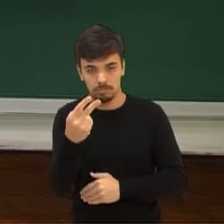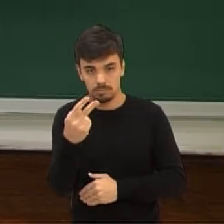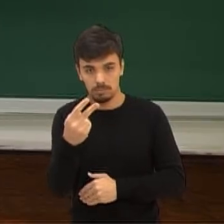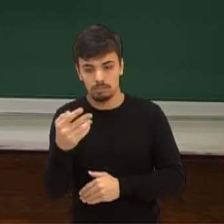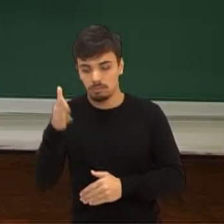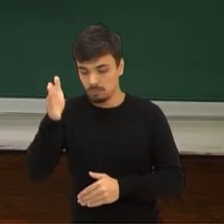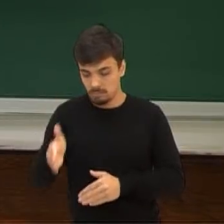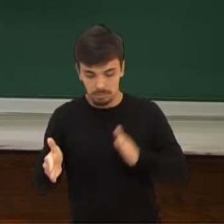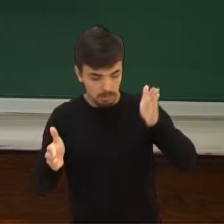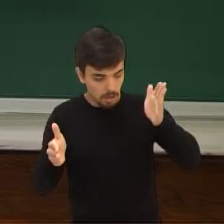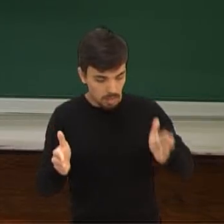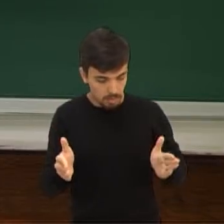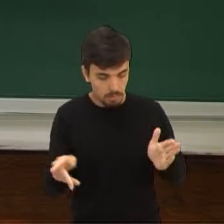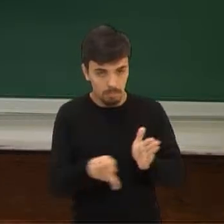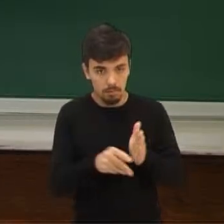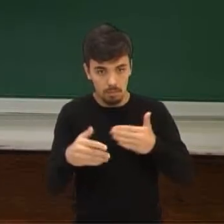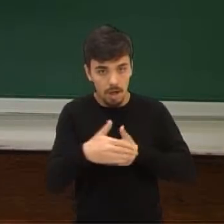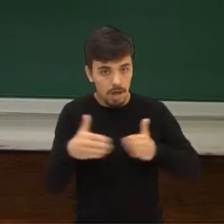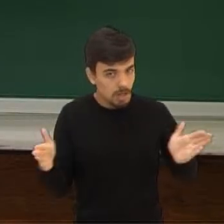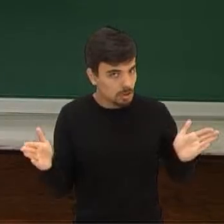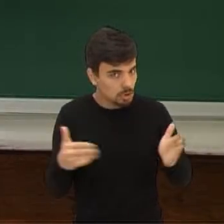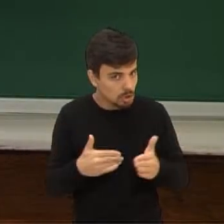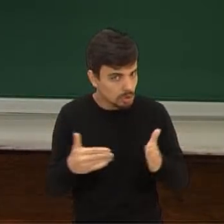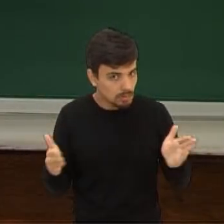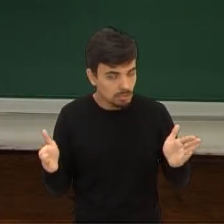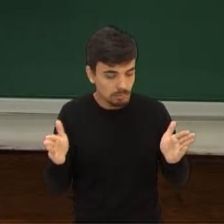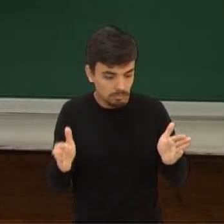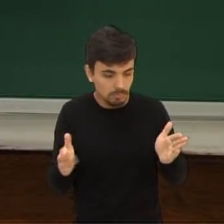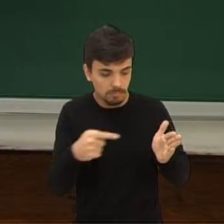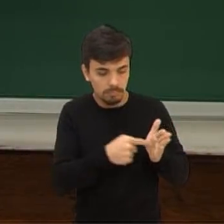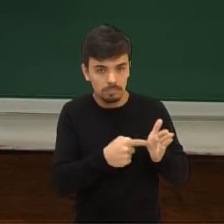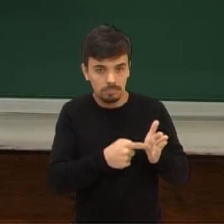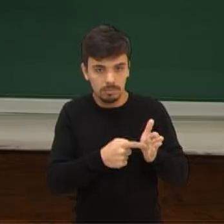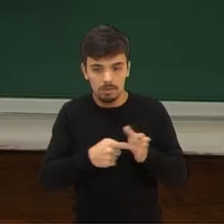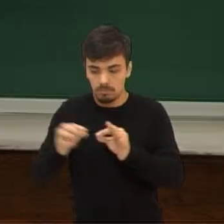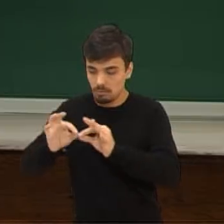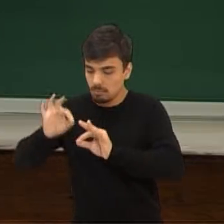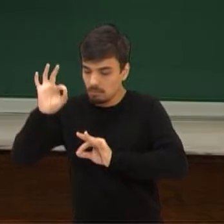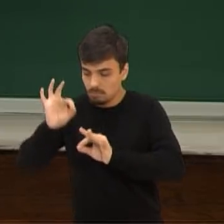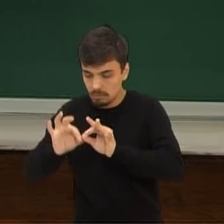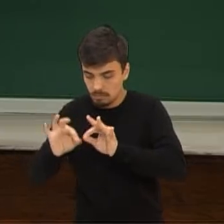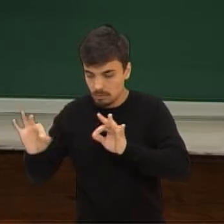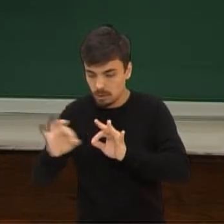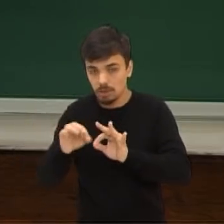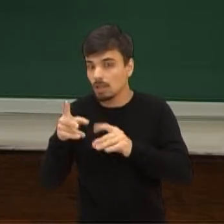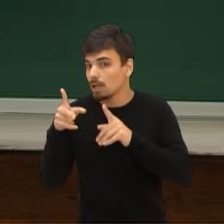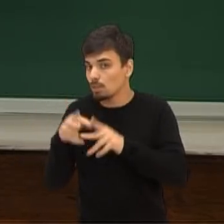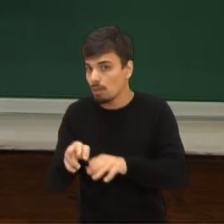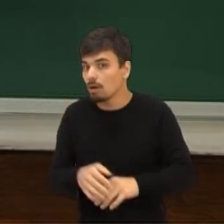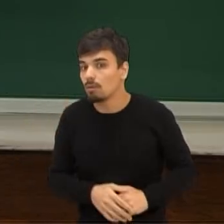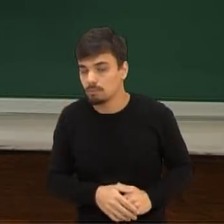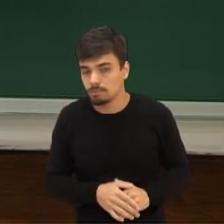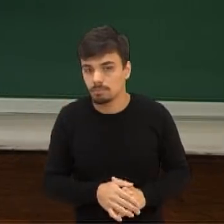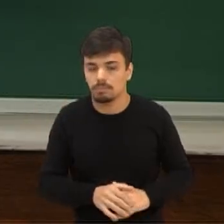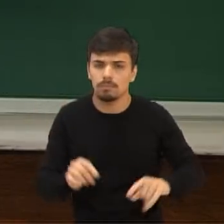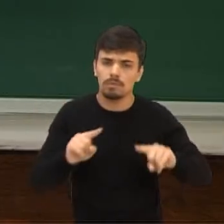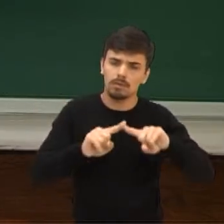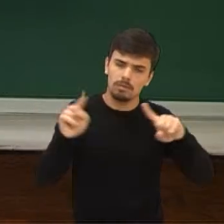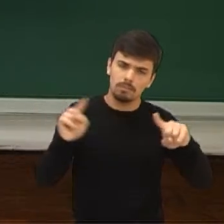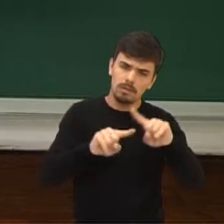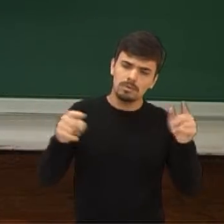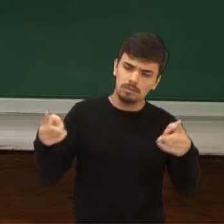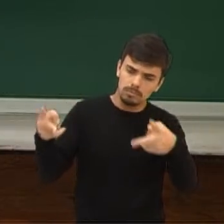dois lados da minha caixinha com essas medidas aqui. Tudo bem? Mas se nós formos